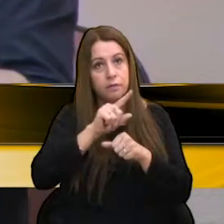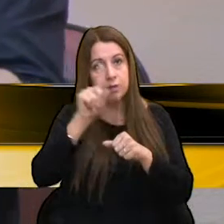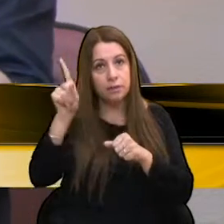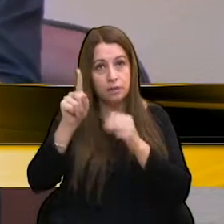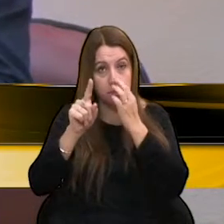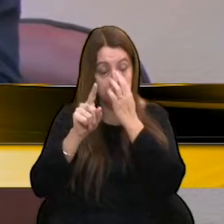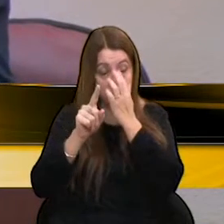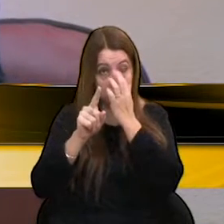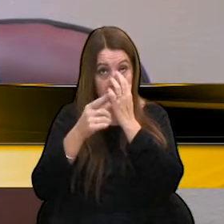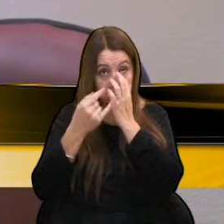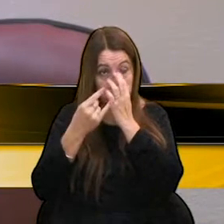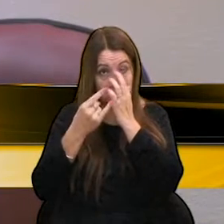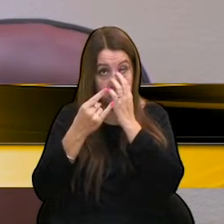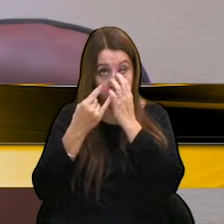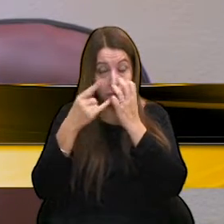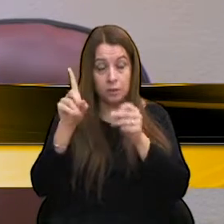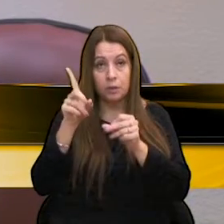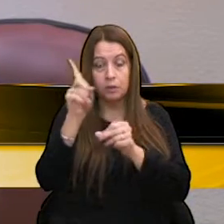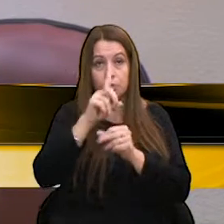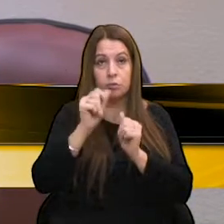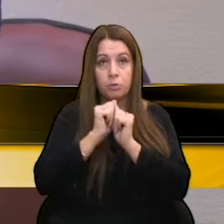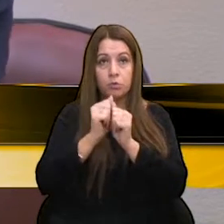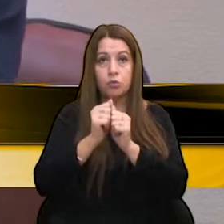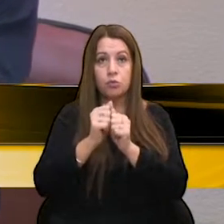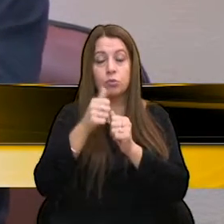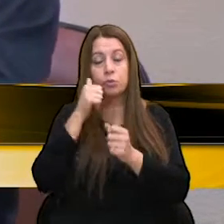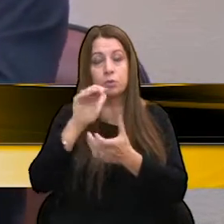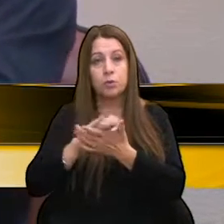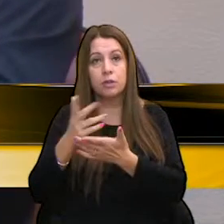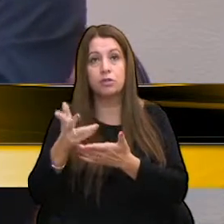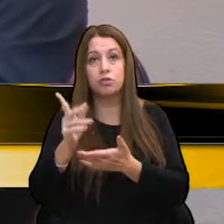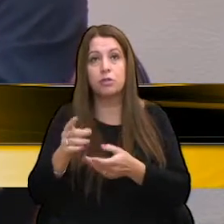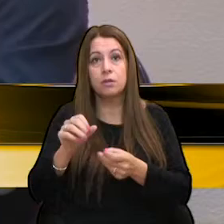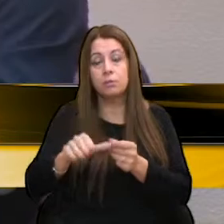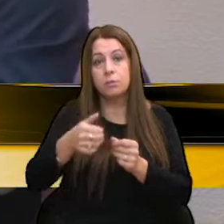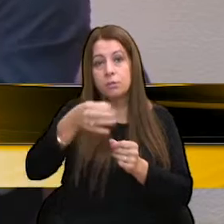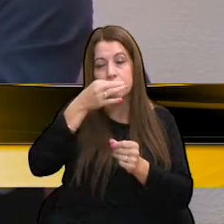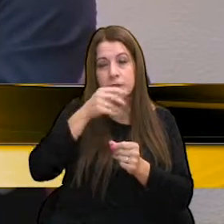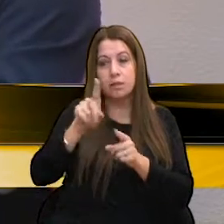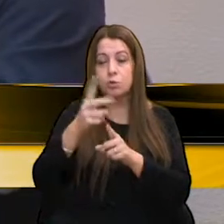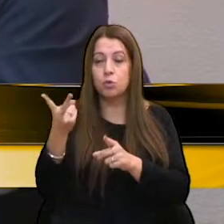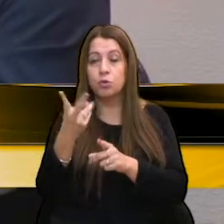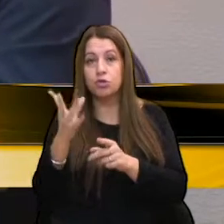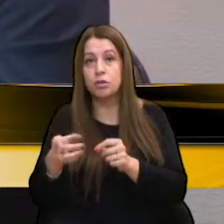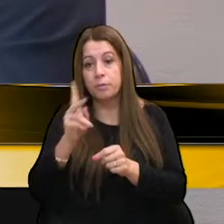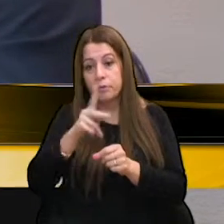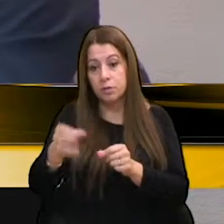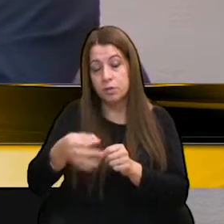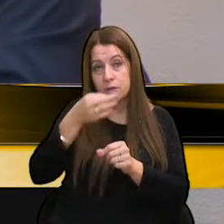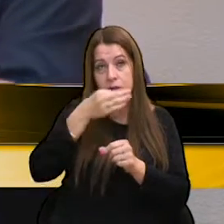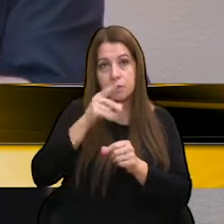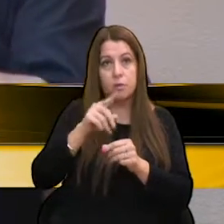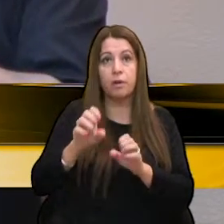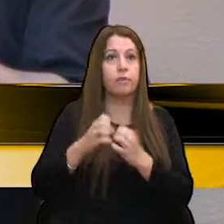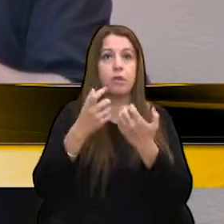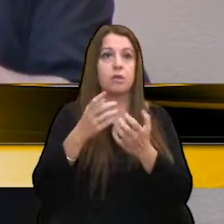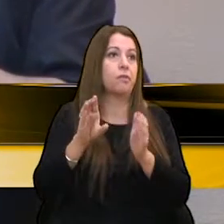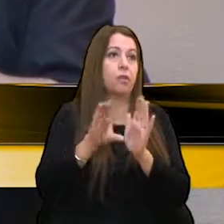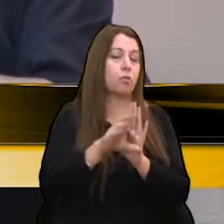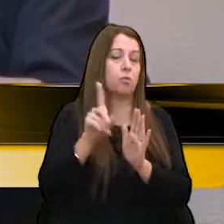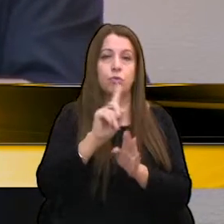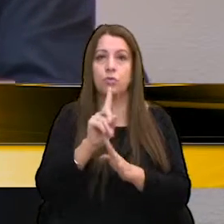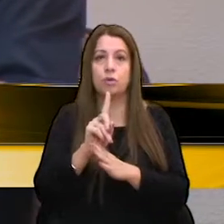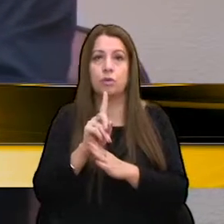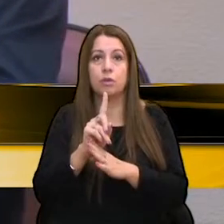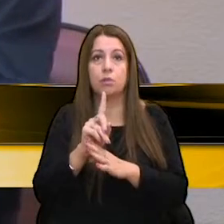evento no último domingo, na abertura, junto com a primeira-dama. O prefeito já foi catequista, a primeira-dama já foi catequista. Não é a questão de um evento ser católico ou não,